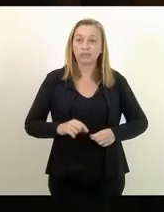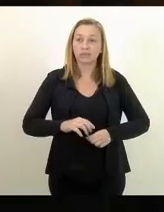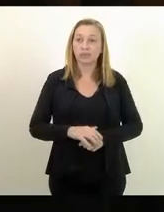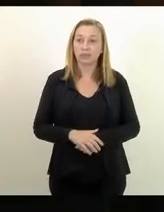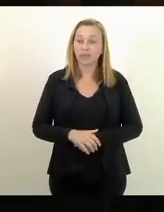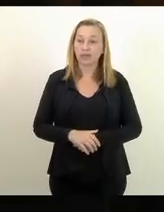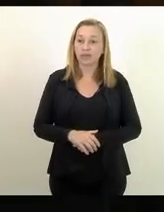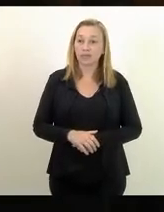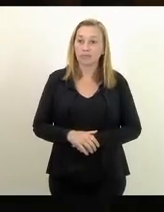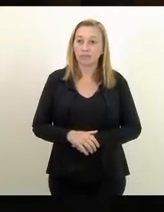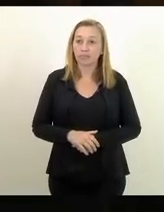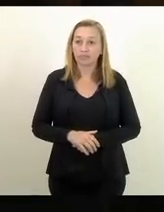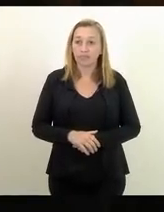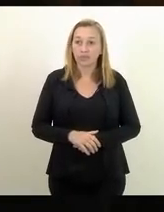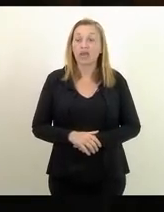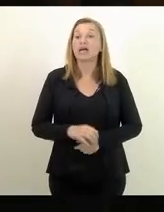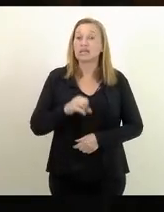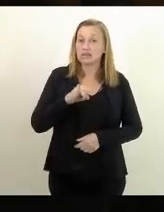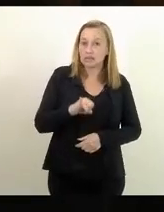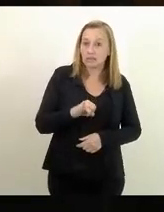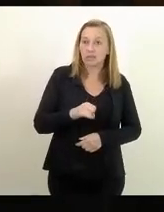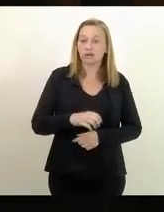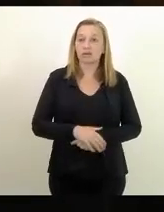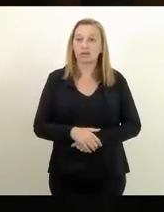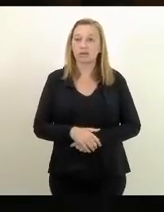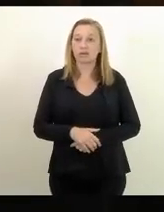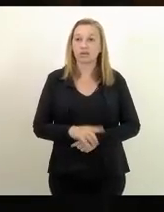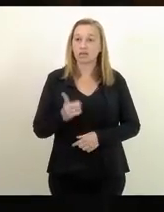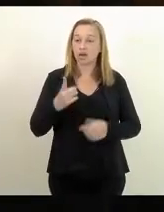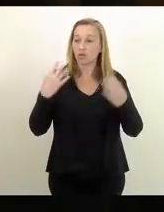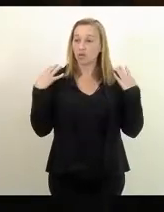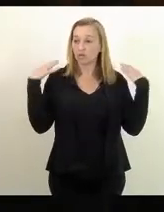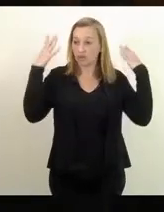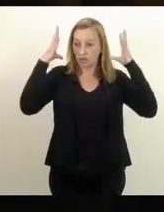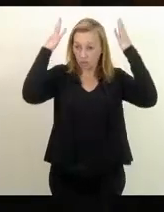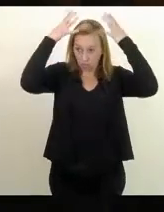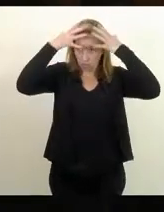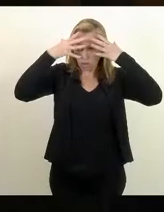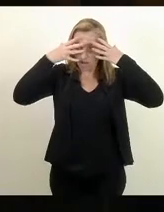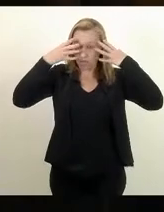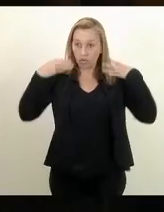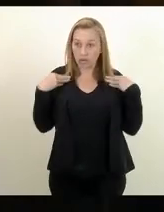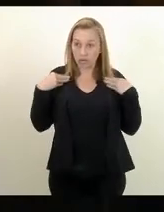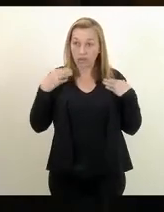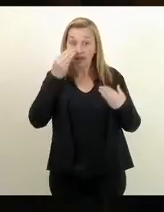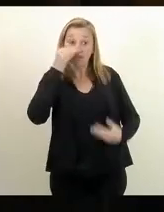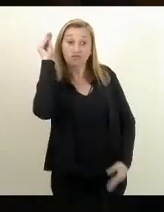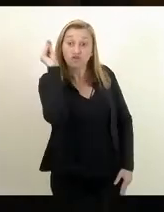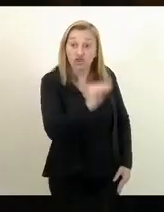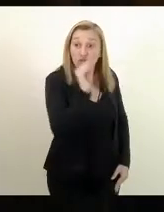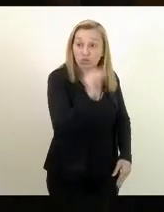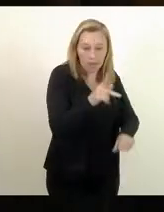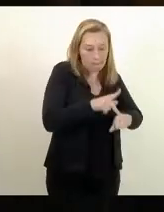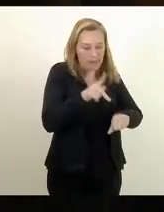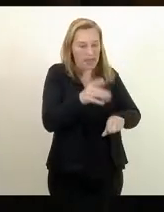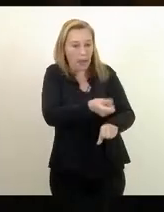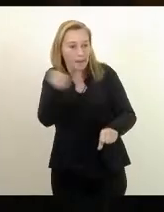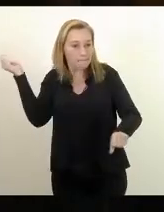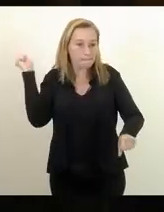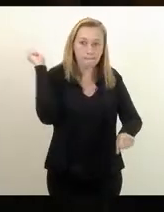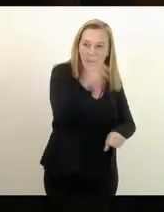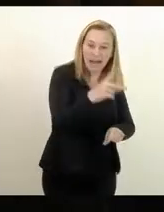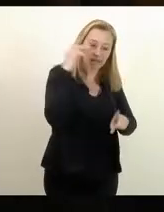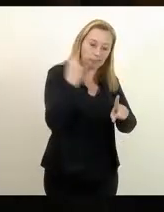elas, se por acaso não se vestirem com a burca, são açoitadas e chicoteadas